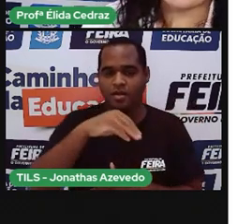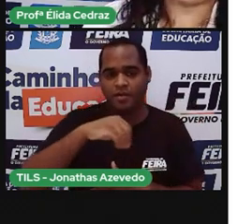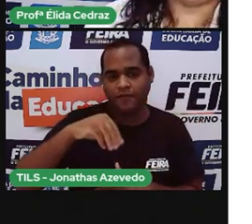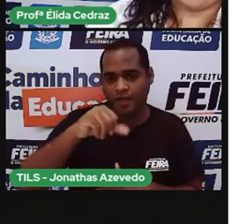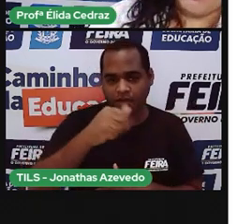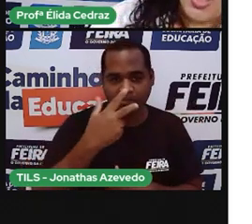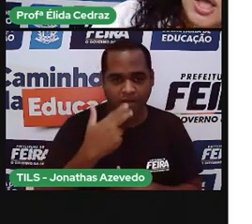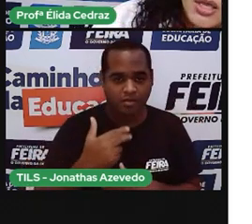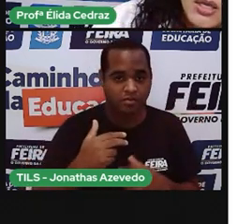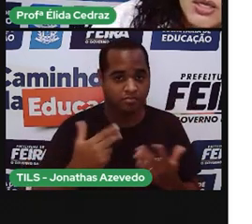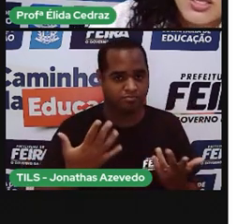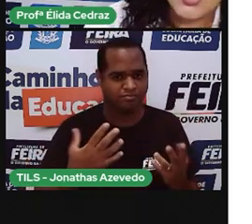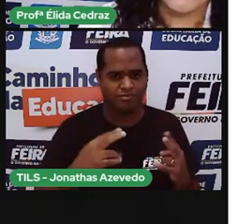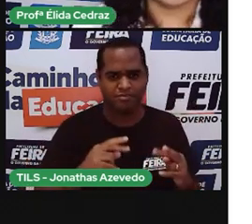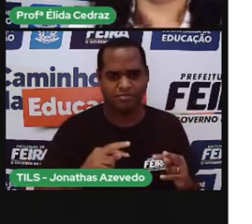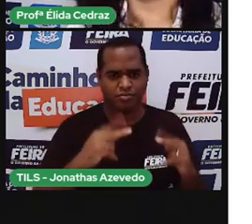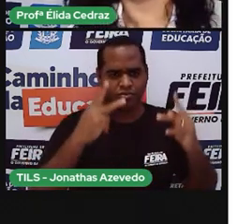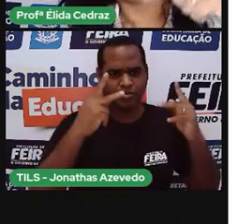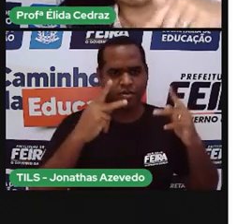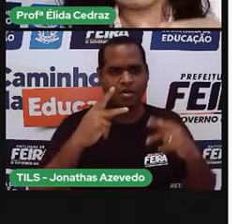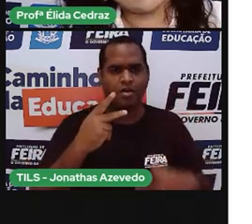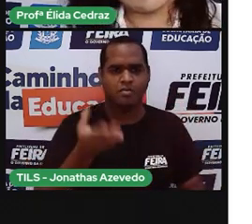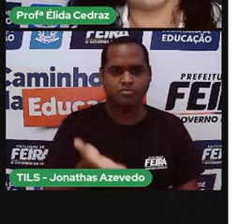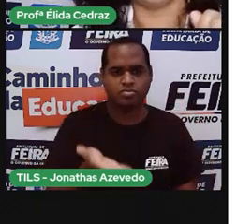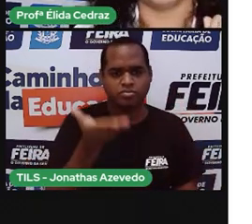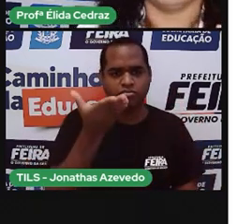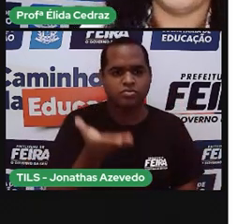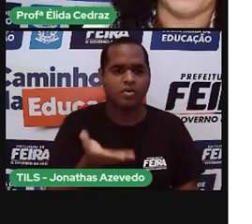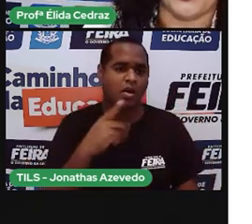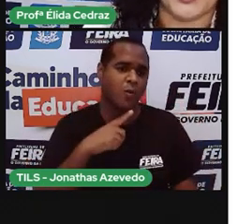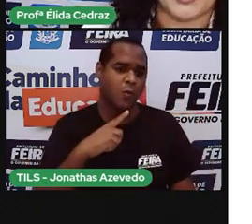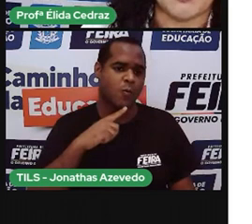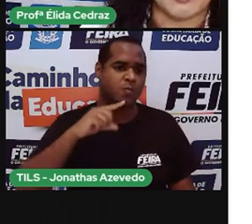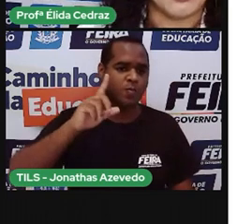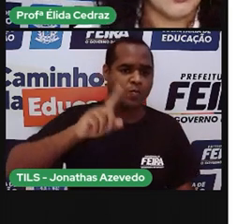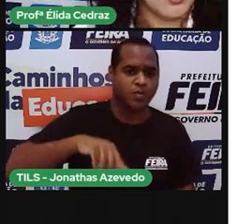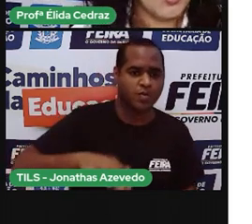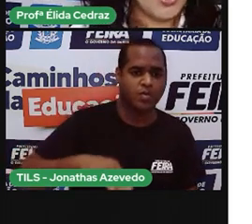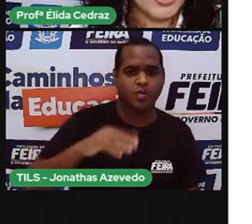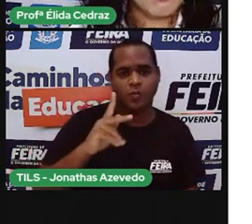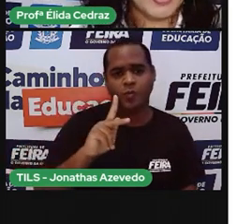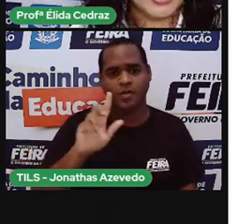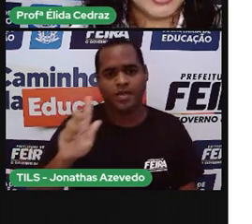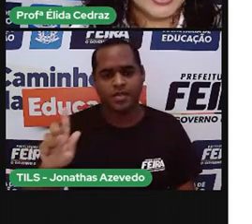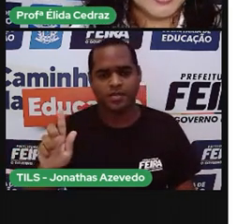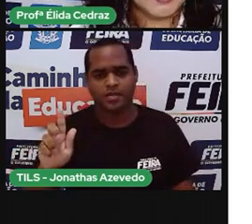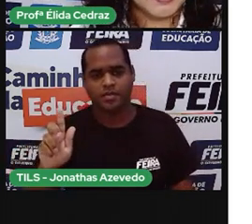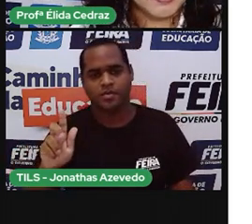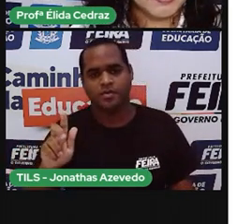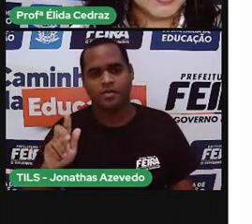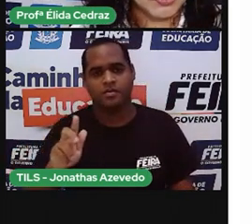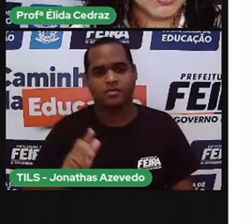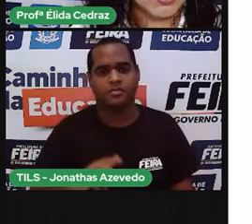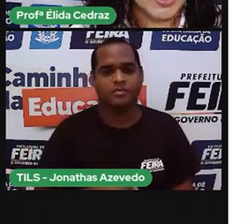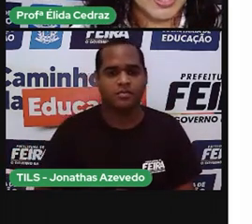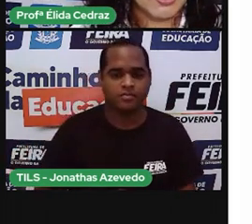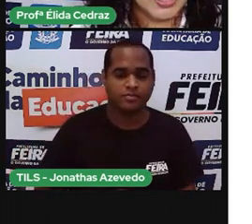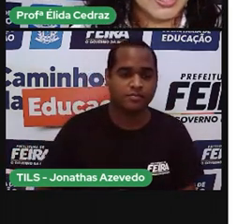peso maior ou menor do que 1 quilograma? Olha a farinha.